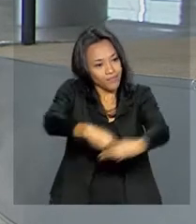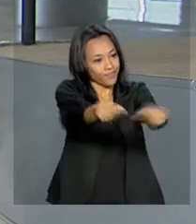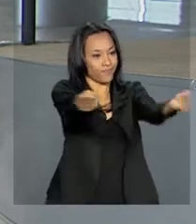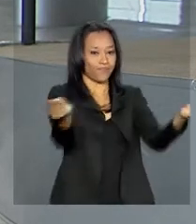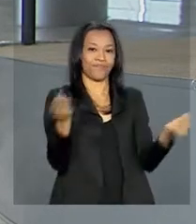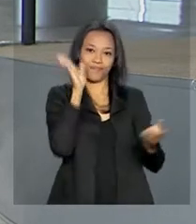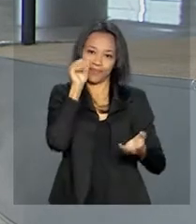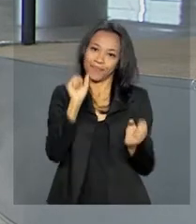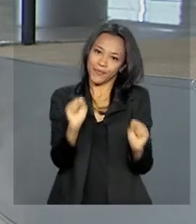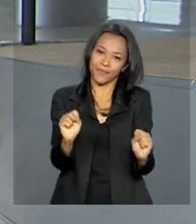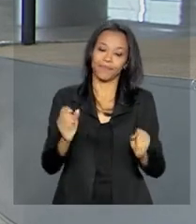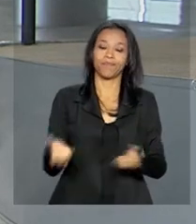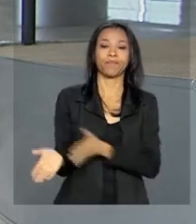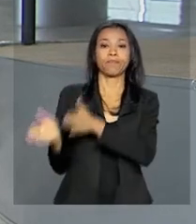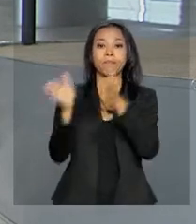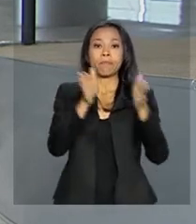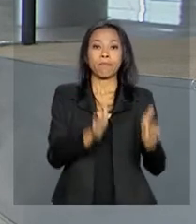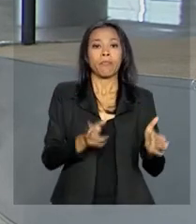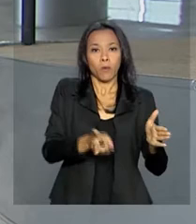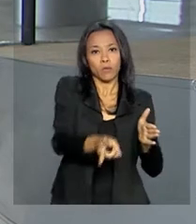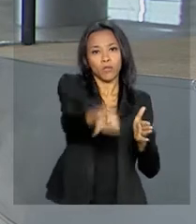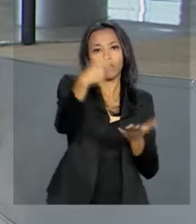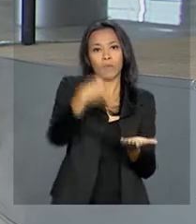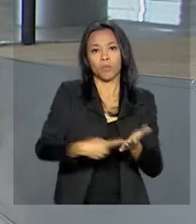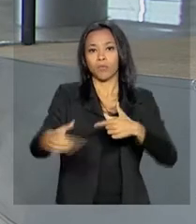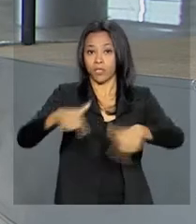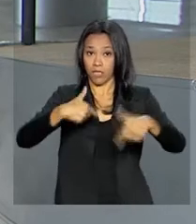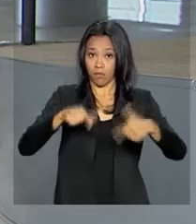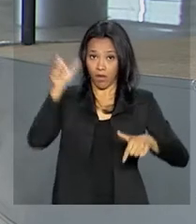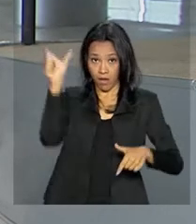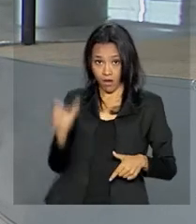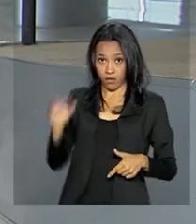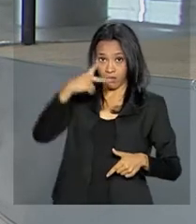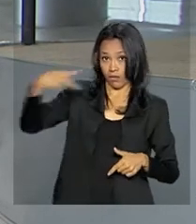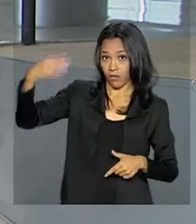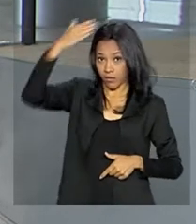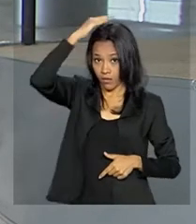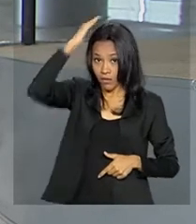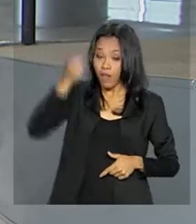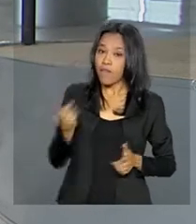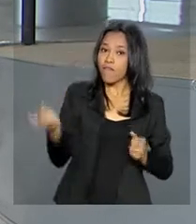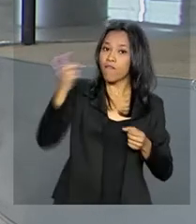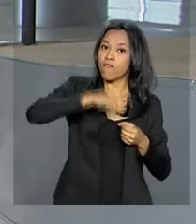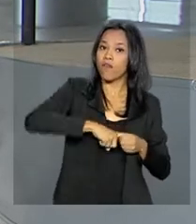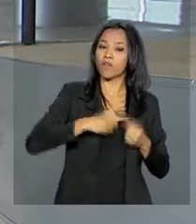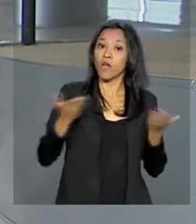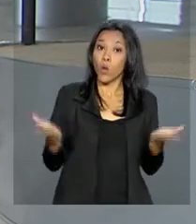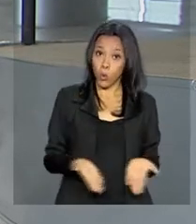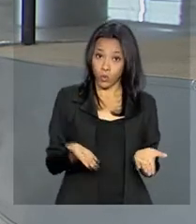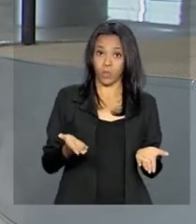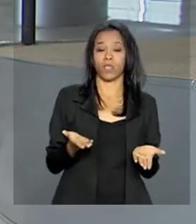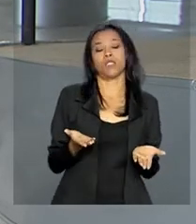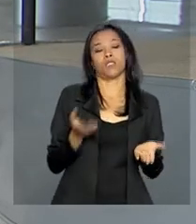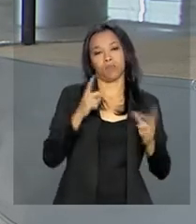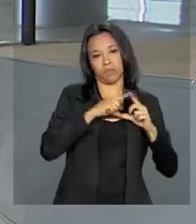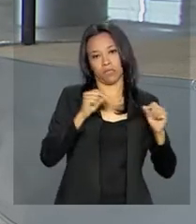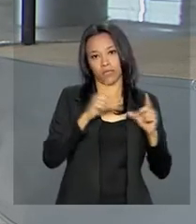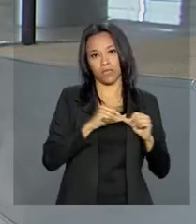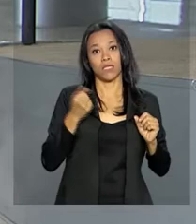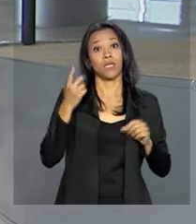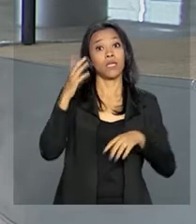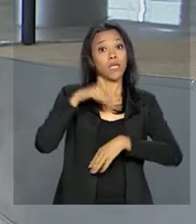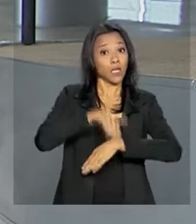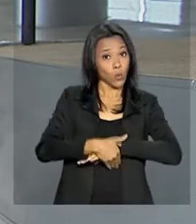público. Seguindo com a agenda do presidente Michel Temer, ele retorna de São Paulo ainda hoje e à noite, às 7h30,